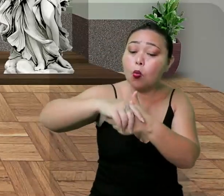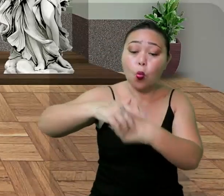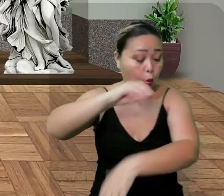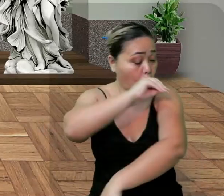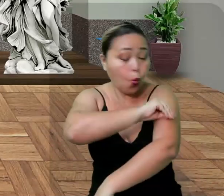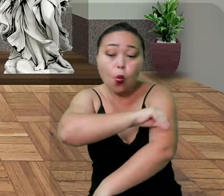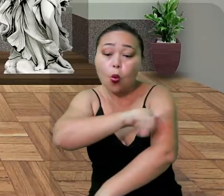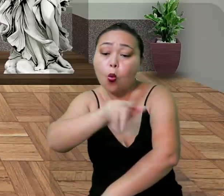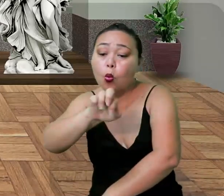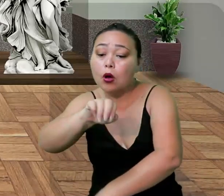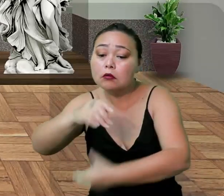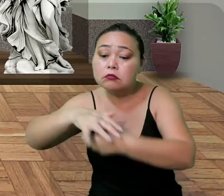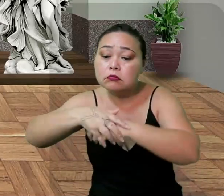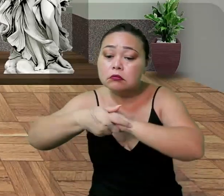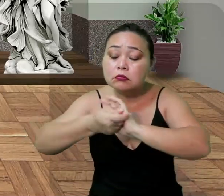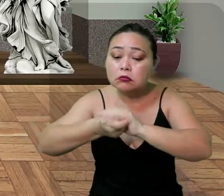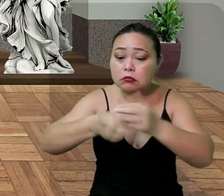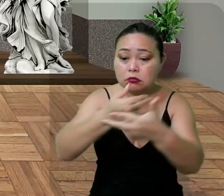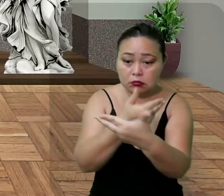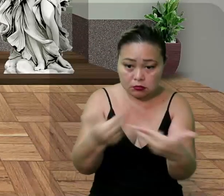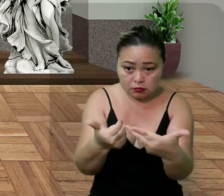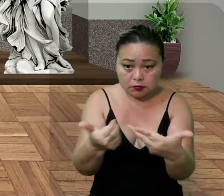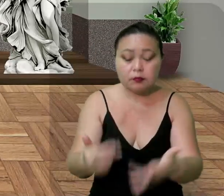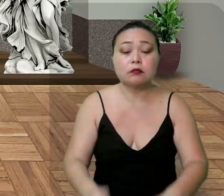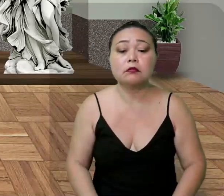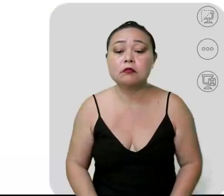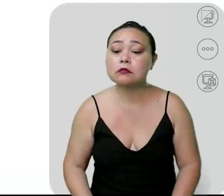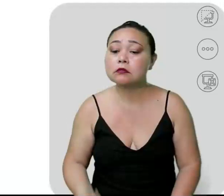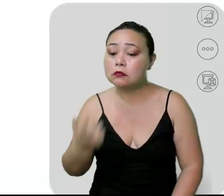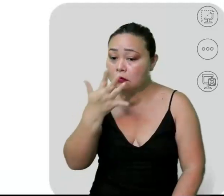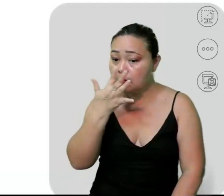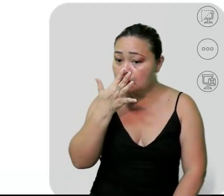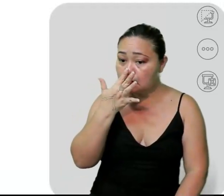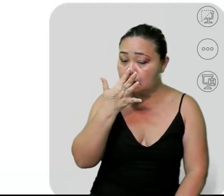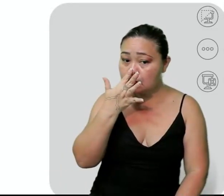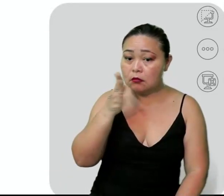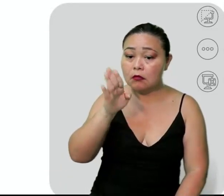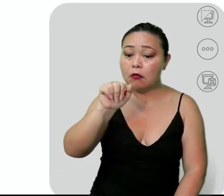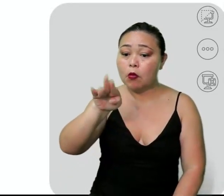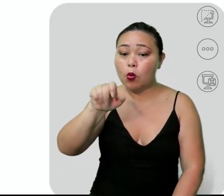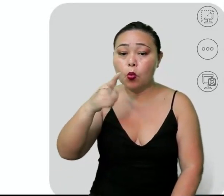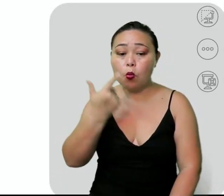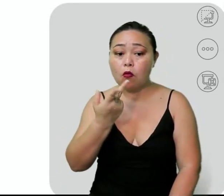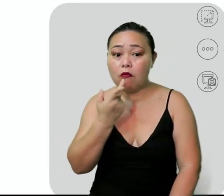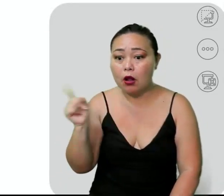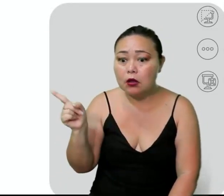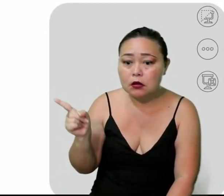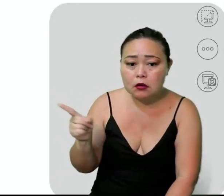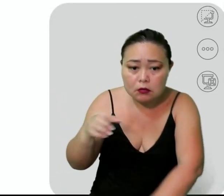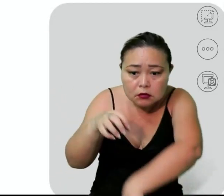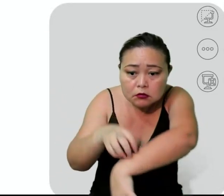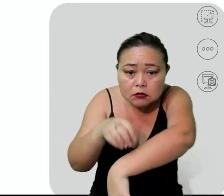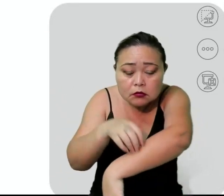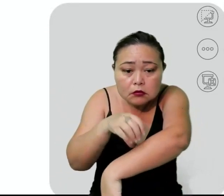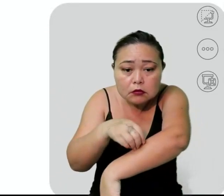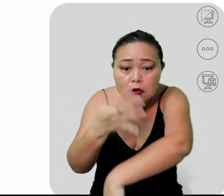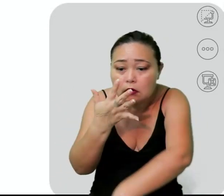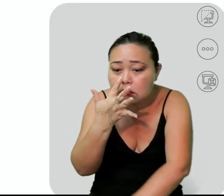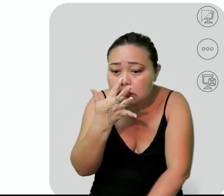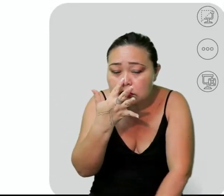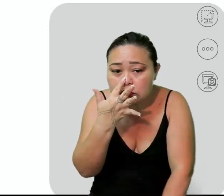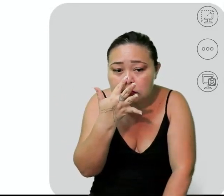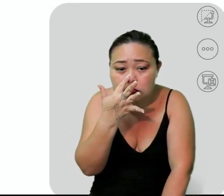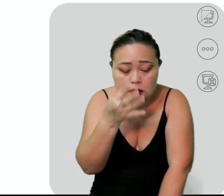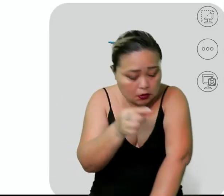para você também utilizar, etc. Tá bom? Veja aí. Olha os bulbos que eu falei para vocês. Observe